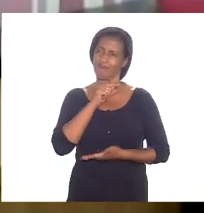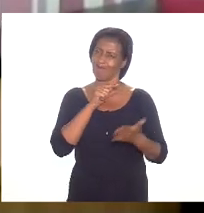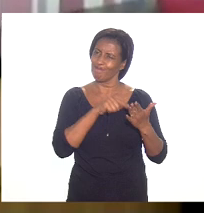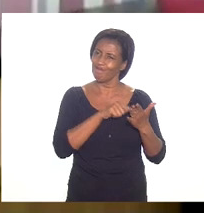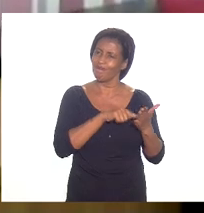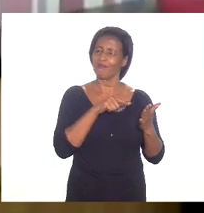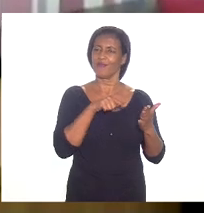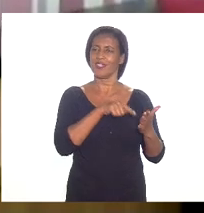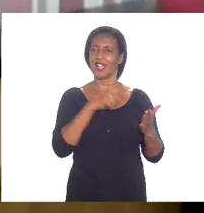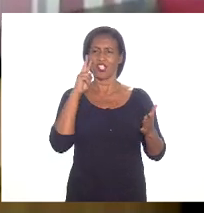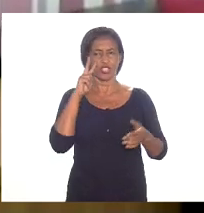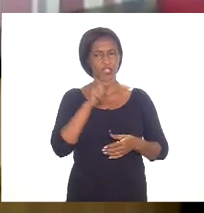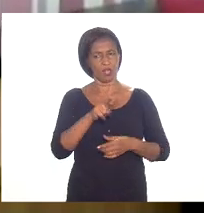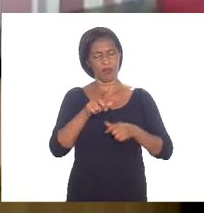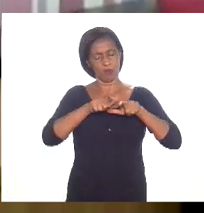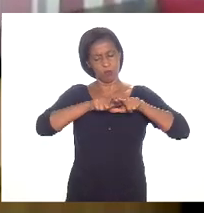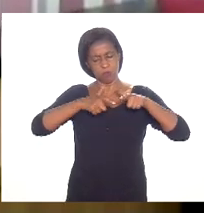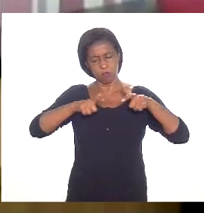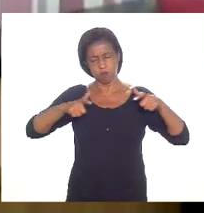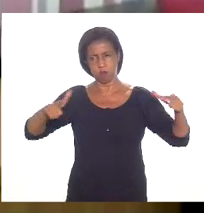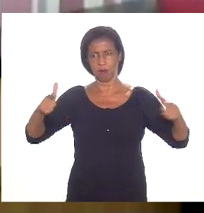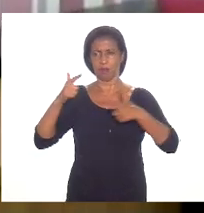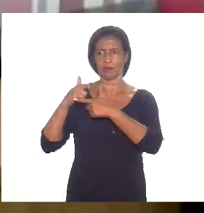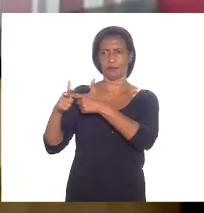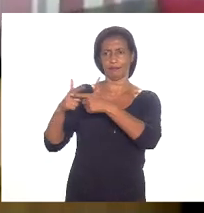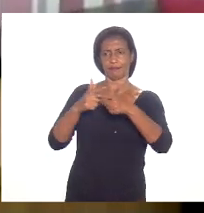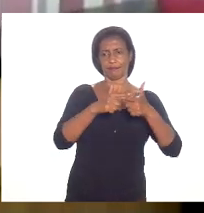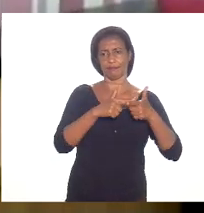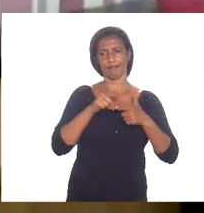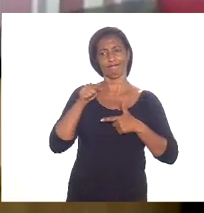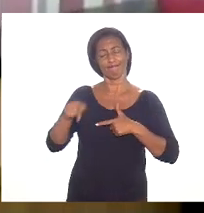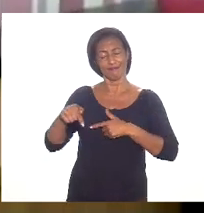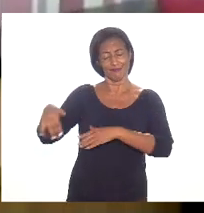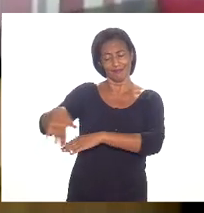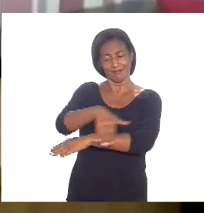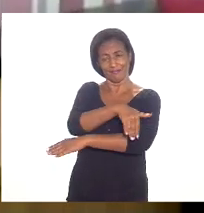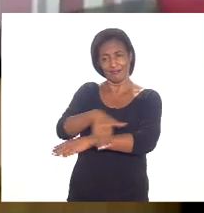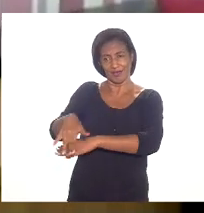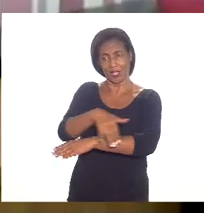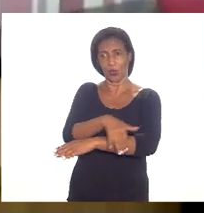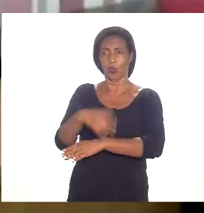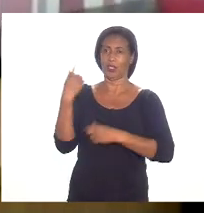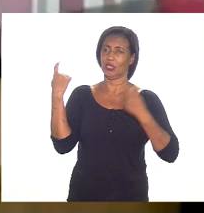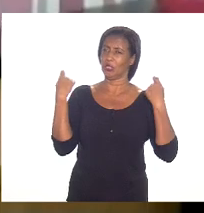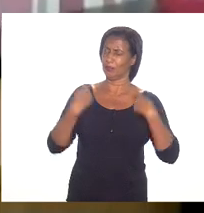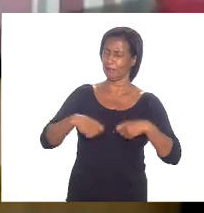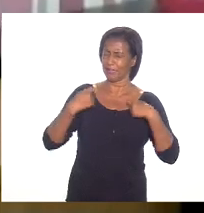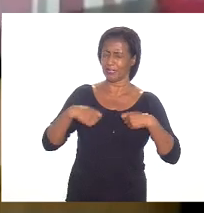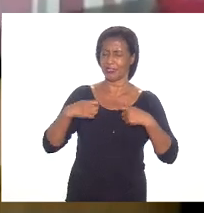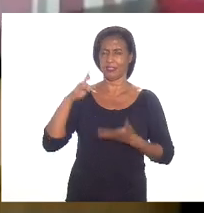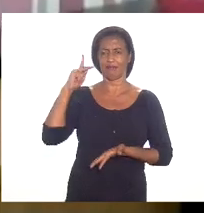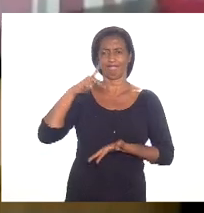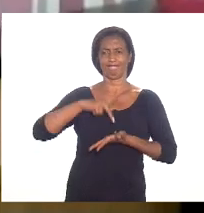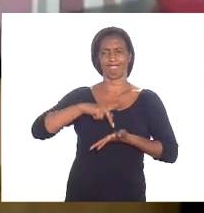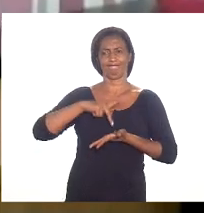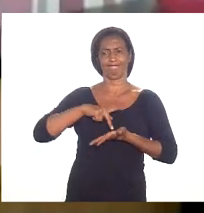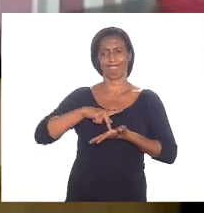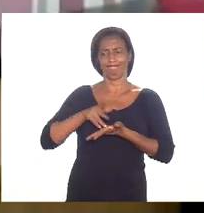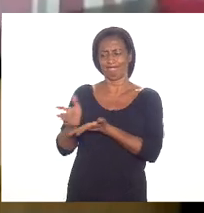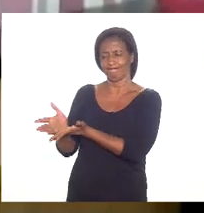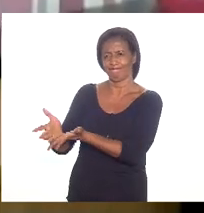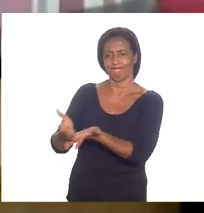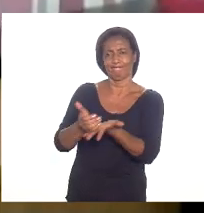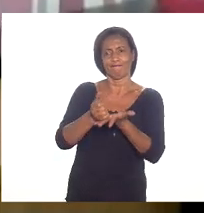nós estamos vendo um agravamento muito grande dessa população na rua e a gente precisa, de fato, resgatar